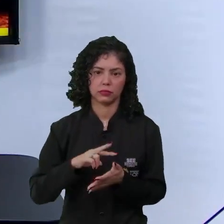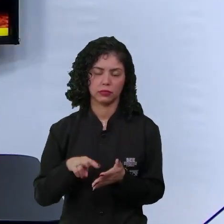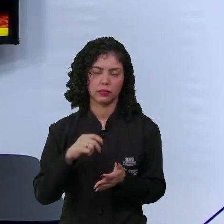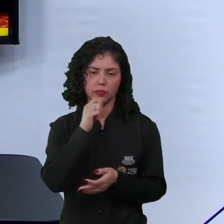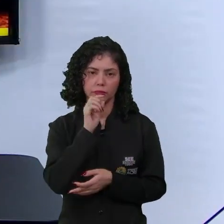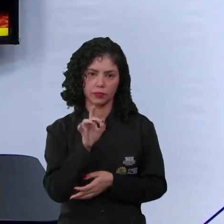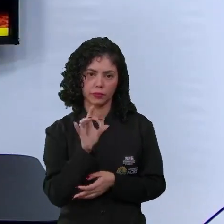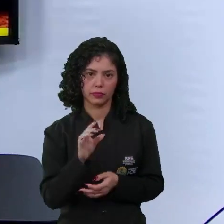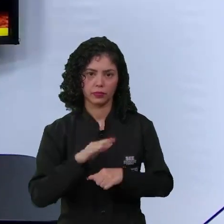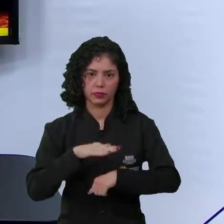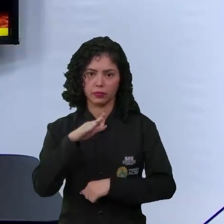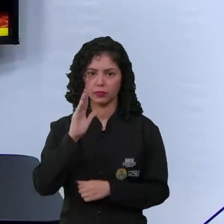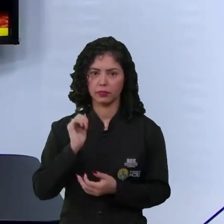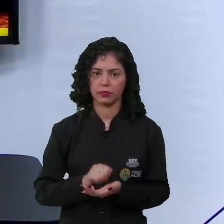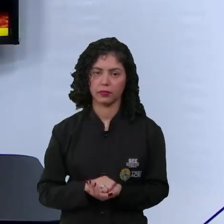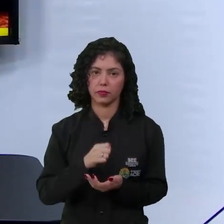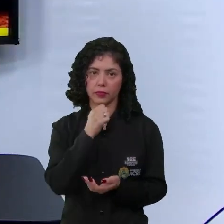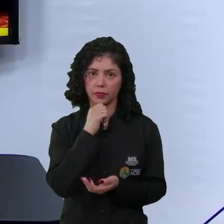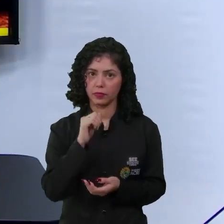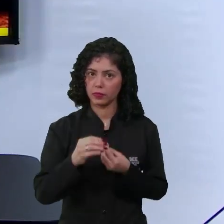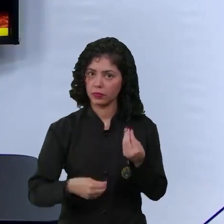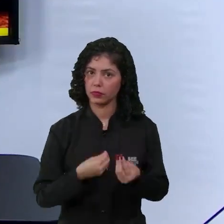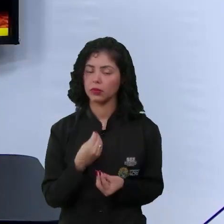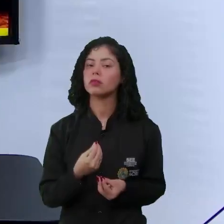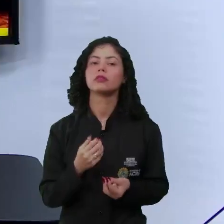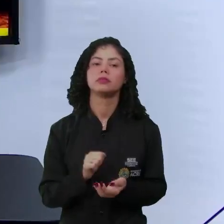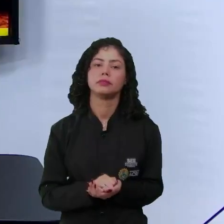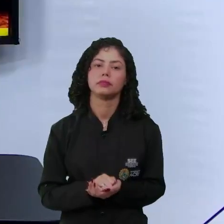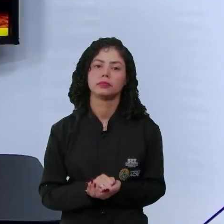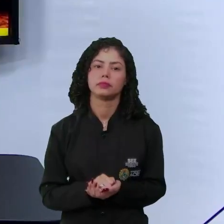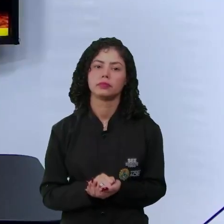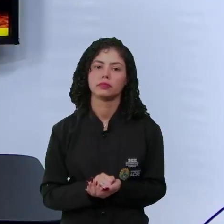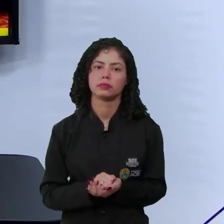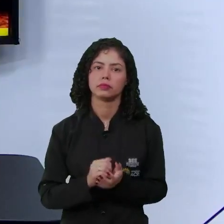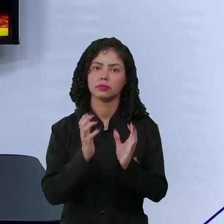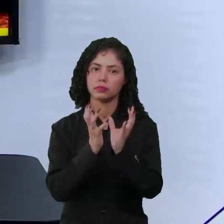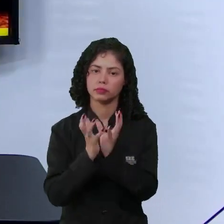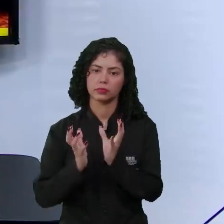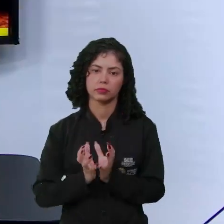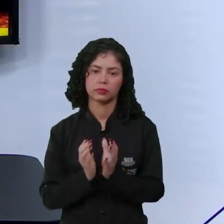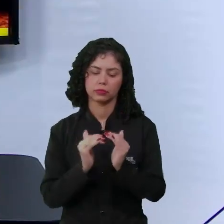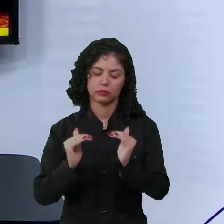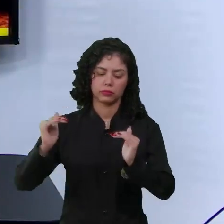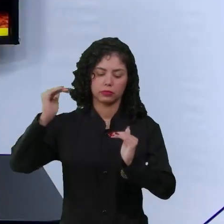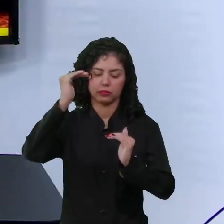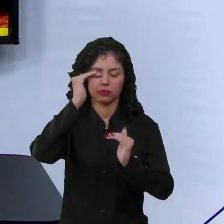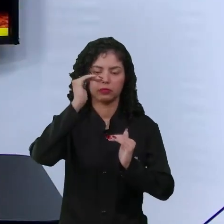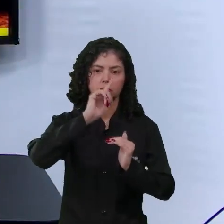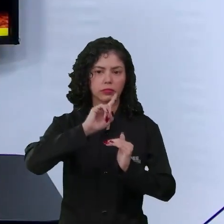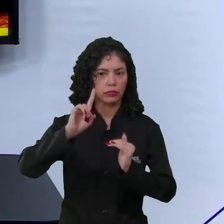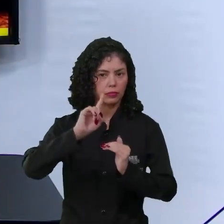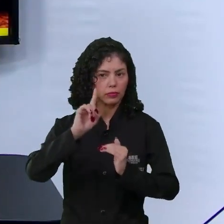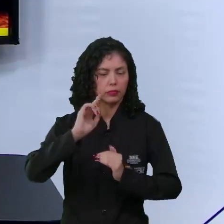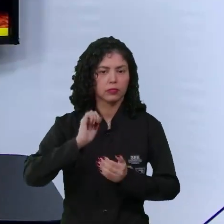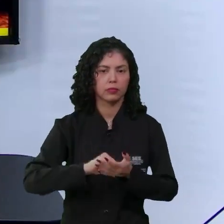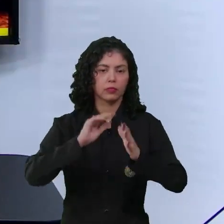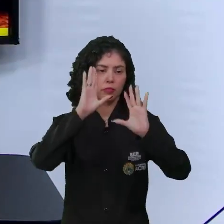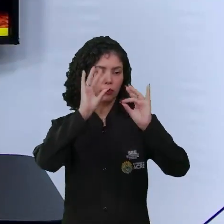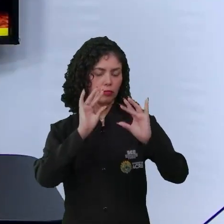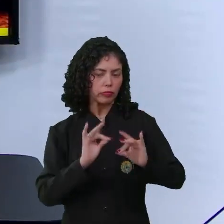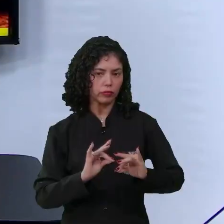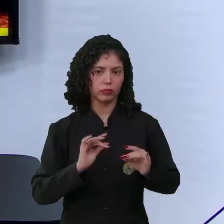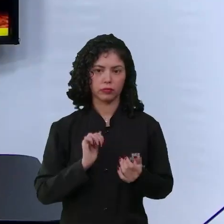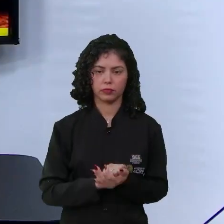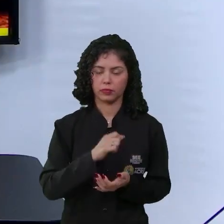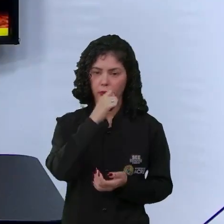é só mais um tipo de dança, tanto quanto a dança clássica. Ela não é superior, ela tem um pouco mais de